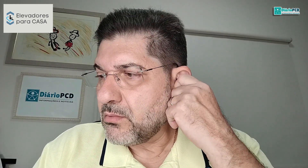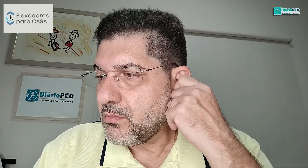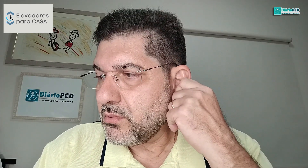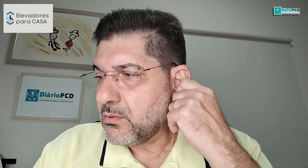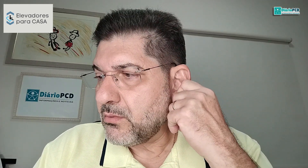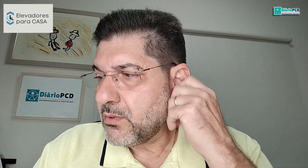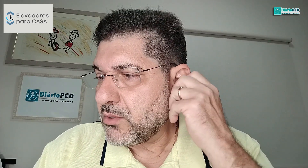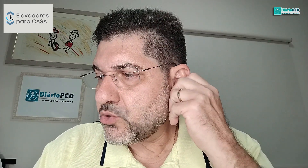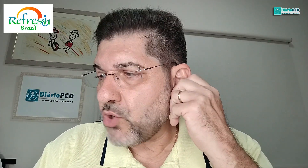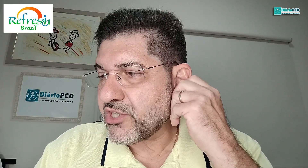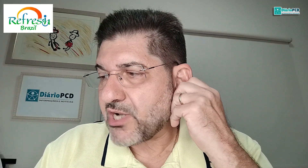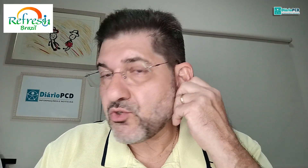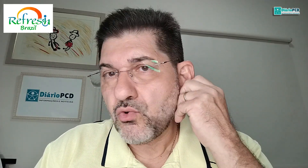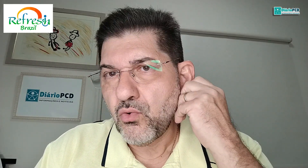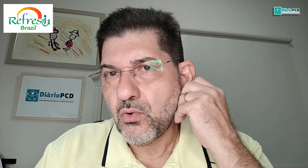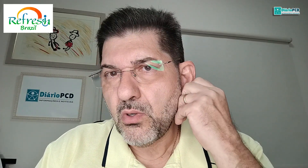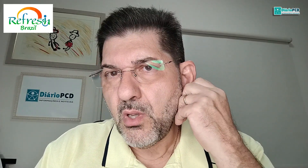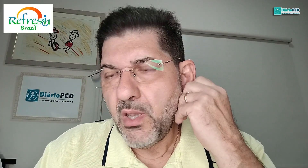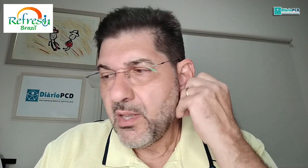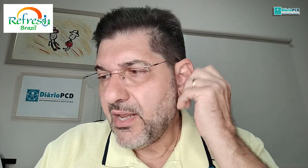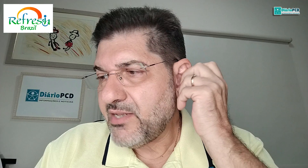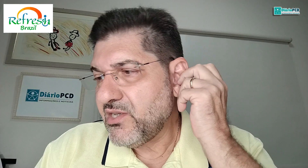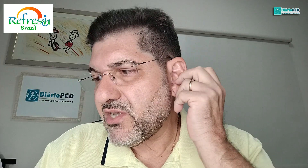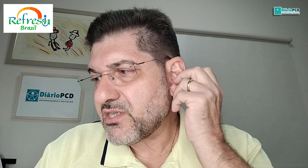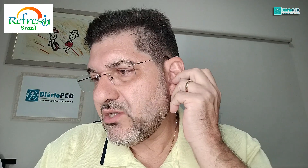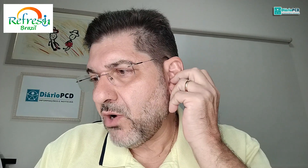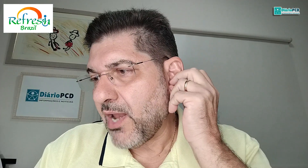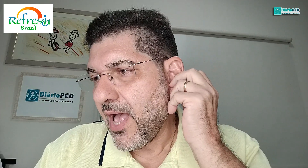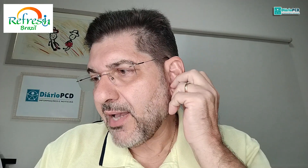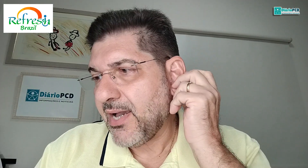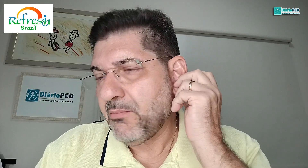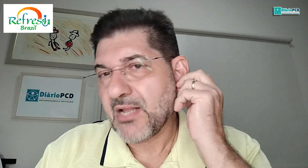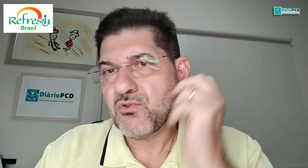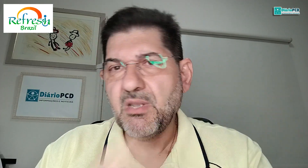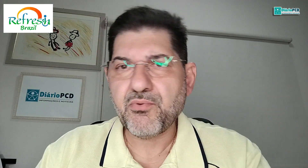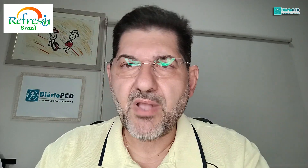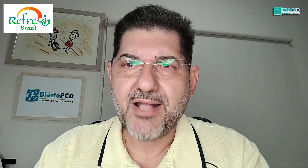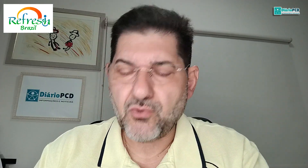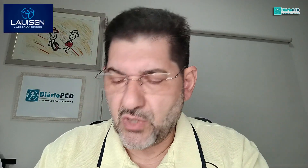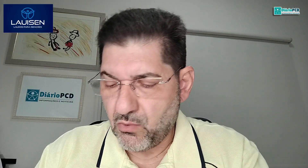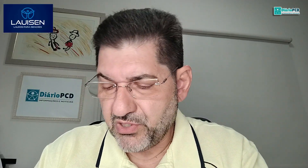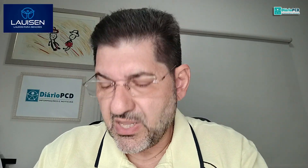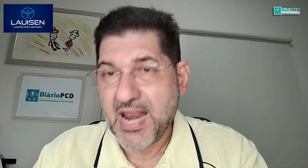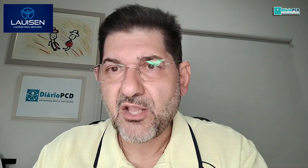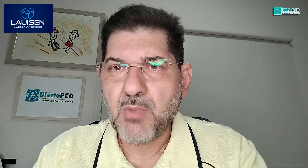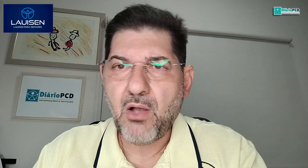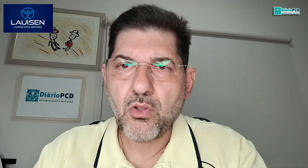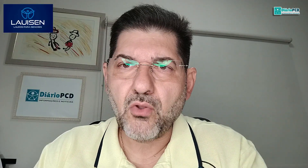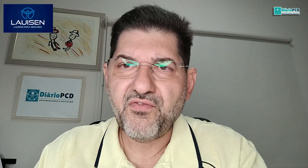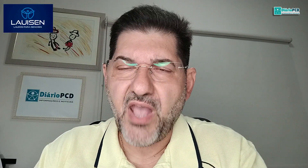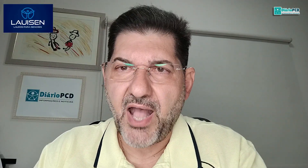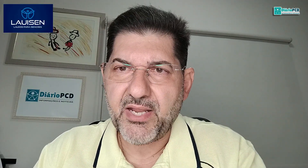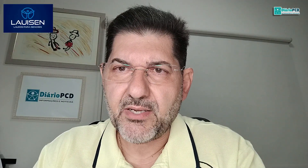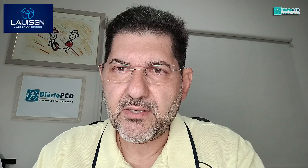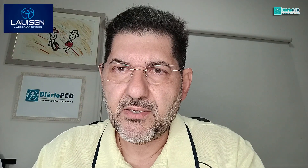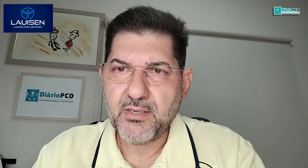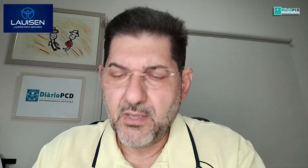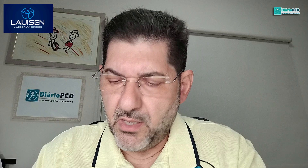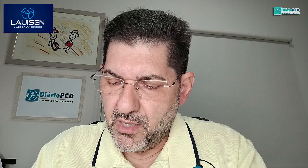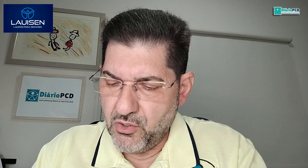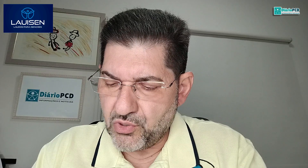senador Jorge Cajuru, e ele disse assim: olha, a Câmara dos Deputados é considerada uma